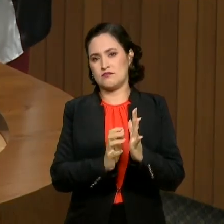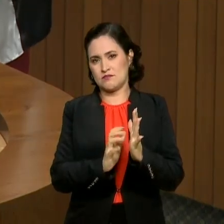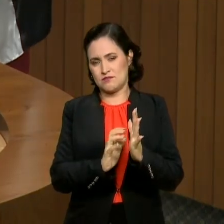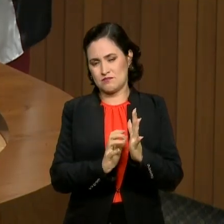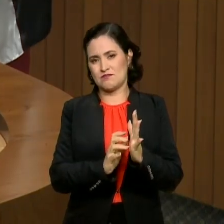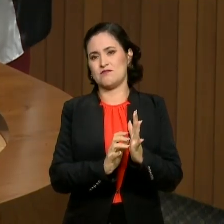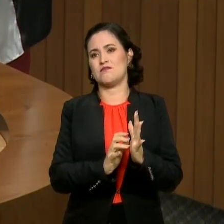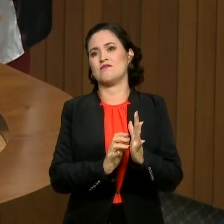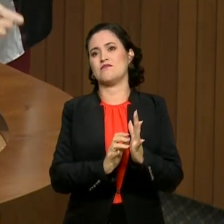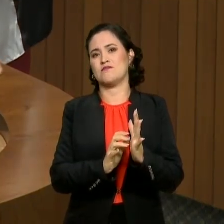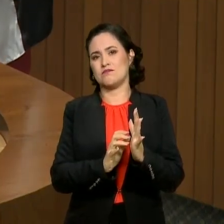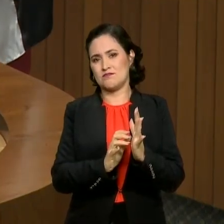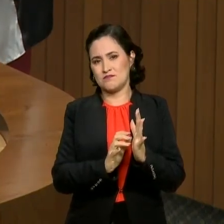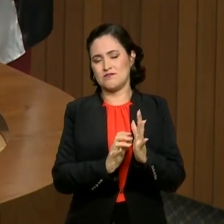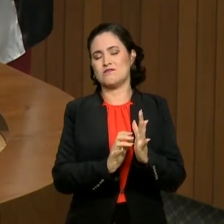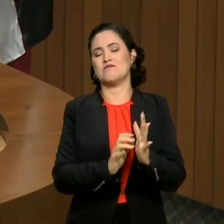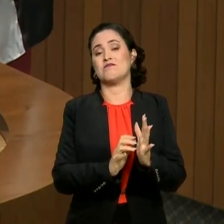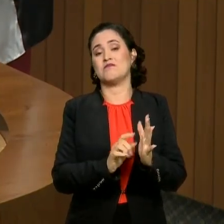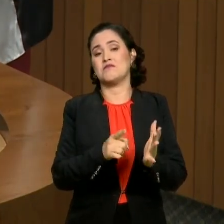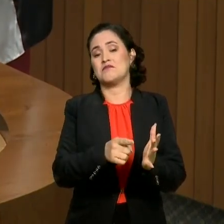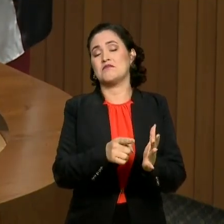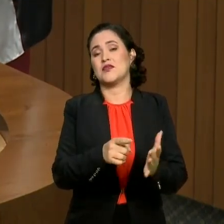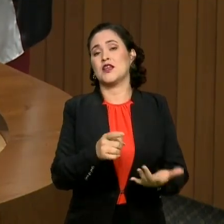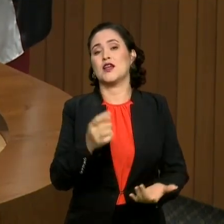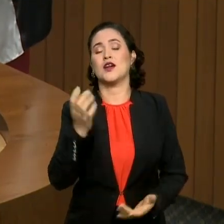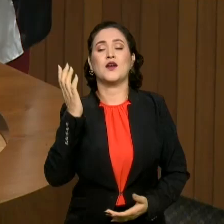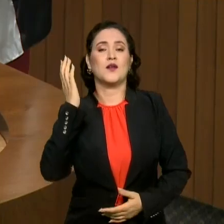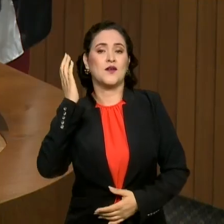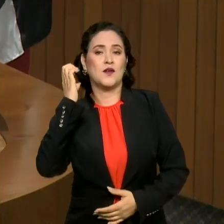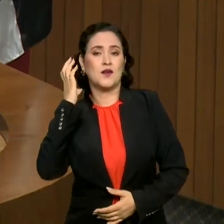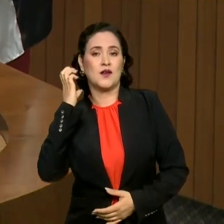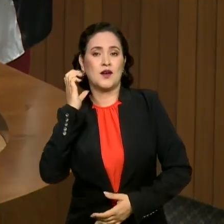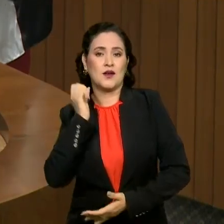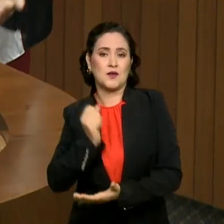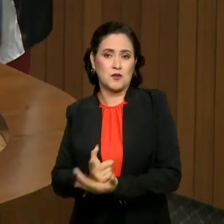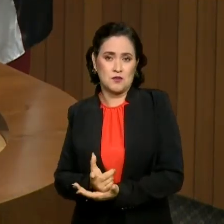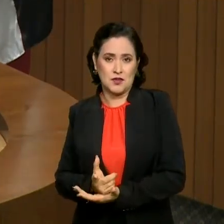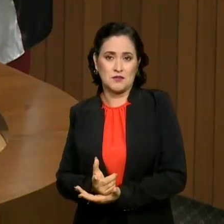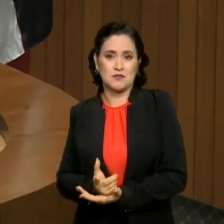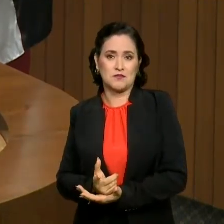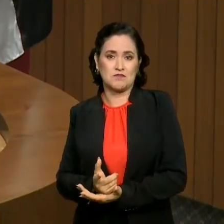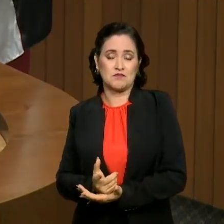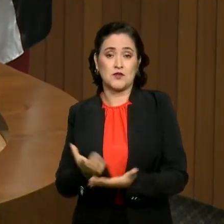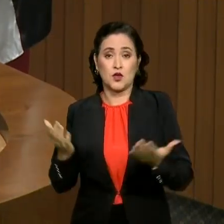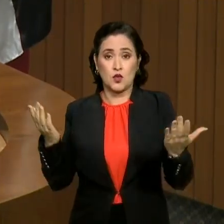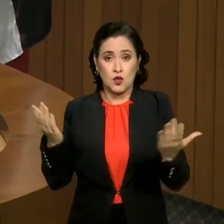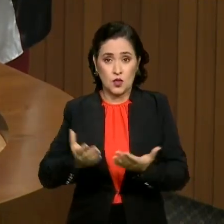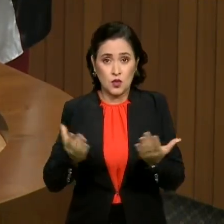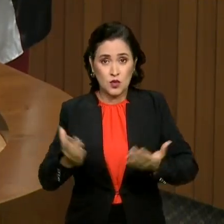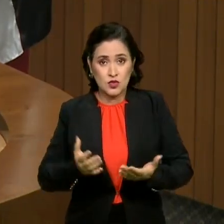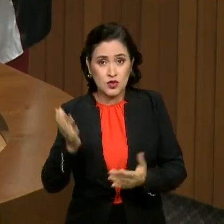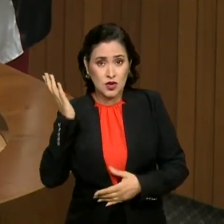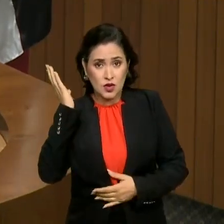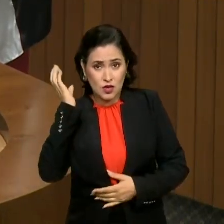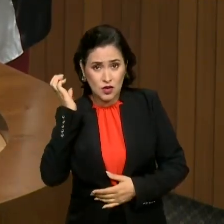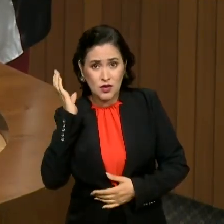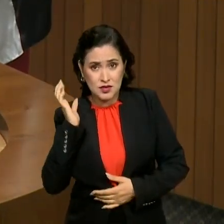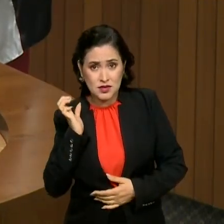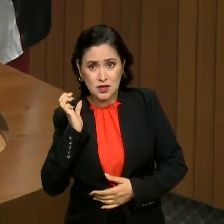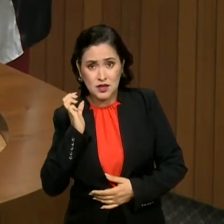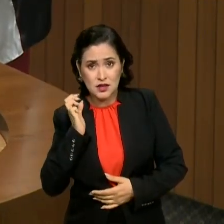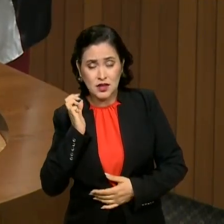Rosiana. Hoje, a Rosiana, que foi vítima de violência política por conta da campanha de vocês